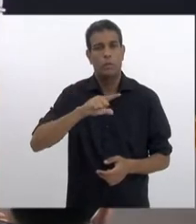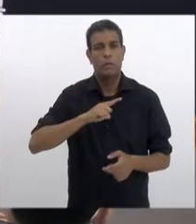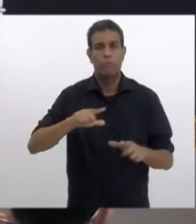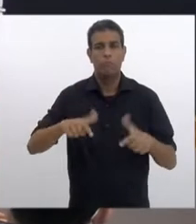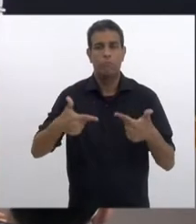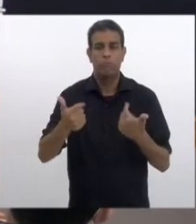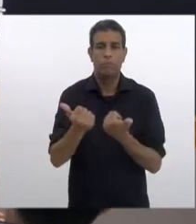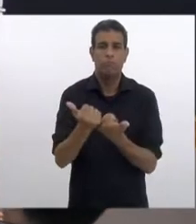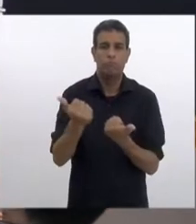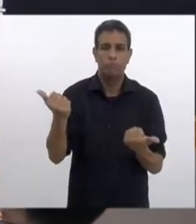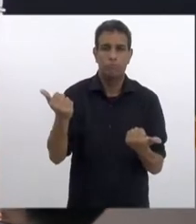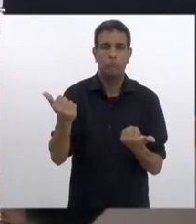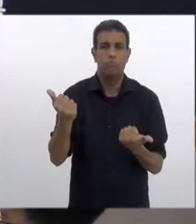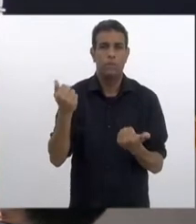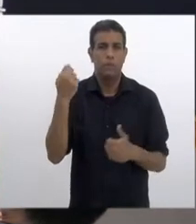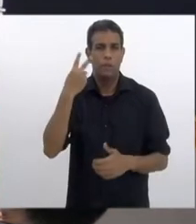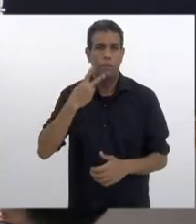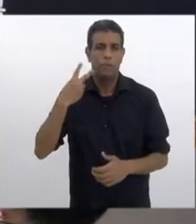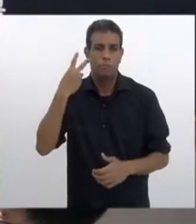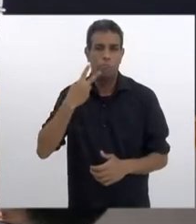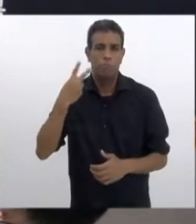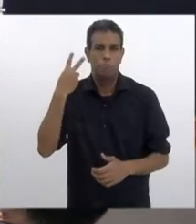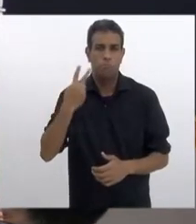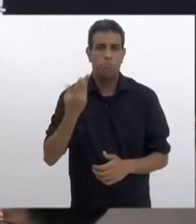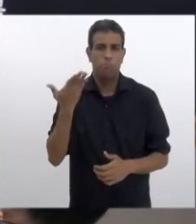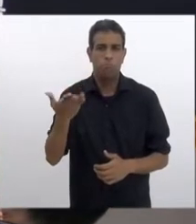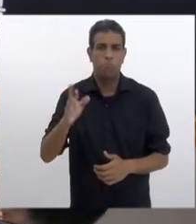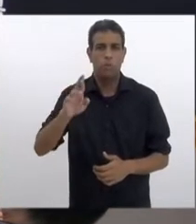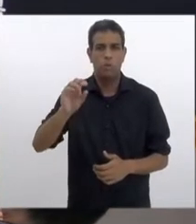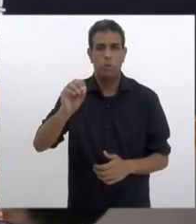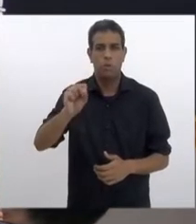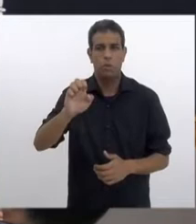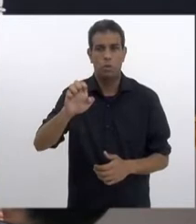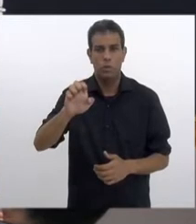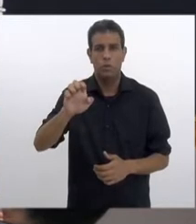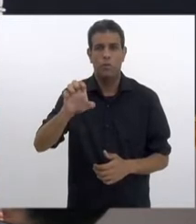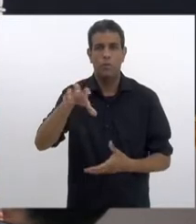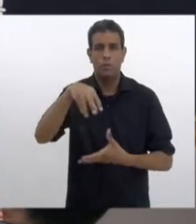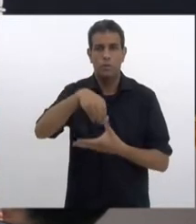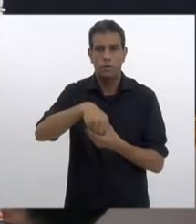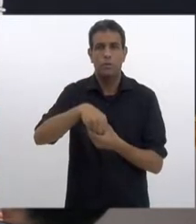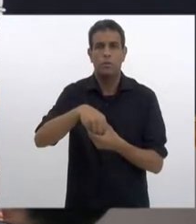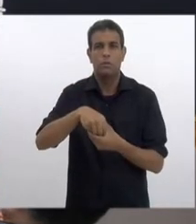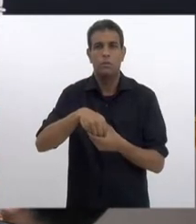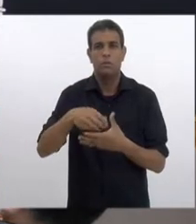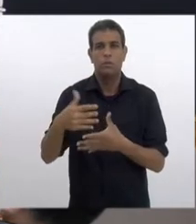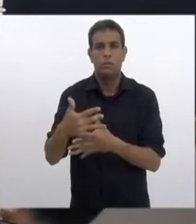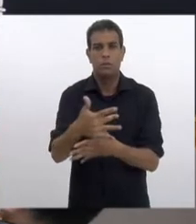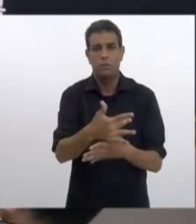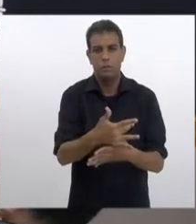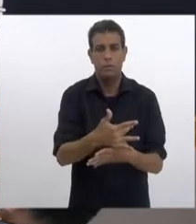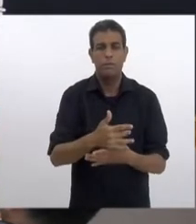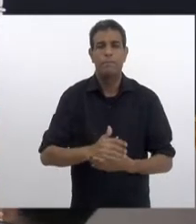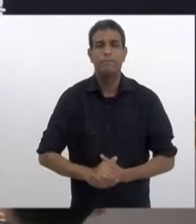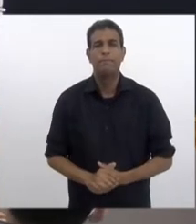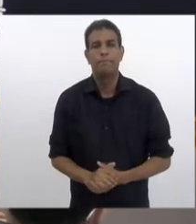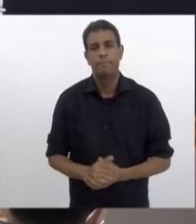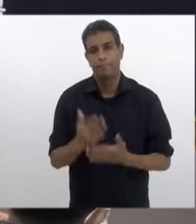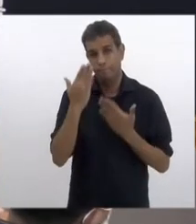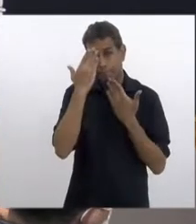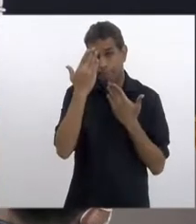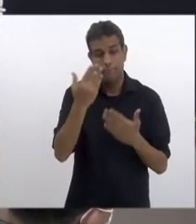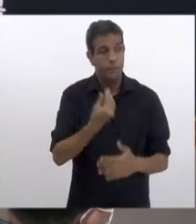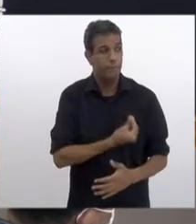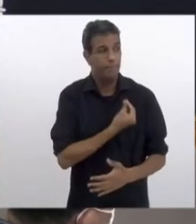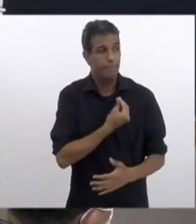ele é assessor da vereadora Rose Alves, da cidade de Seropédica. Quero também agradecer a presença do